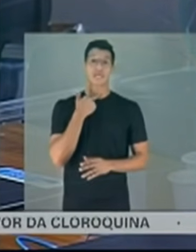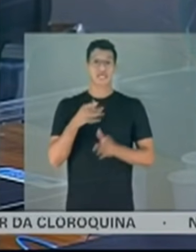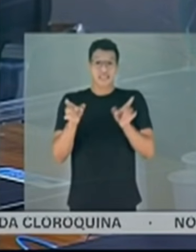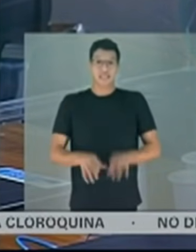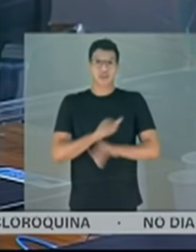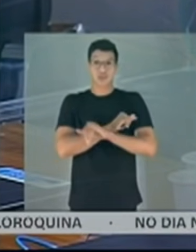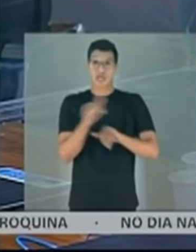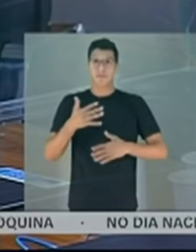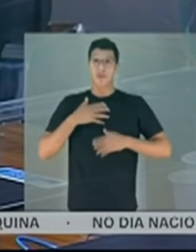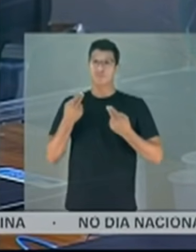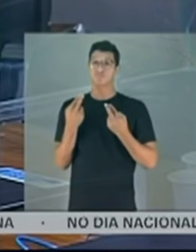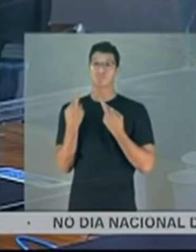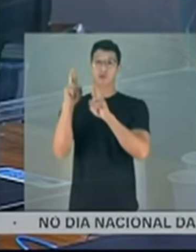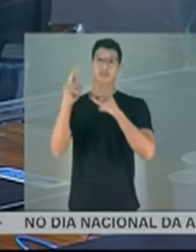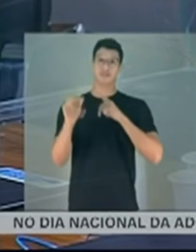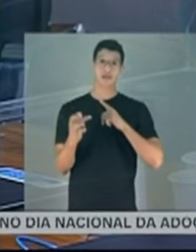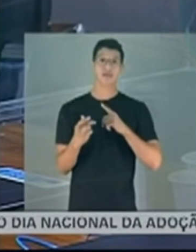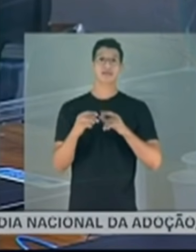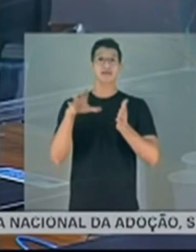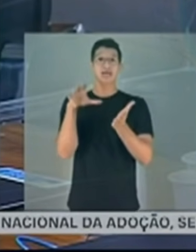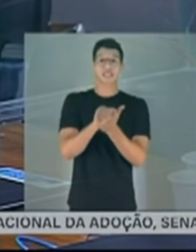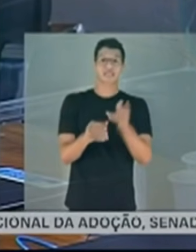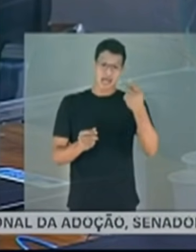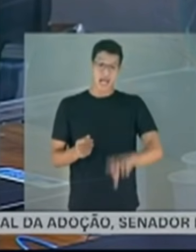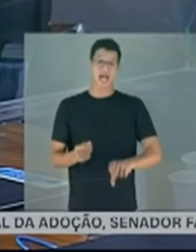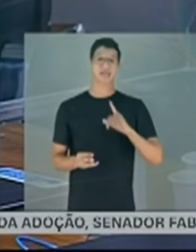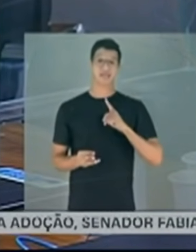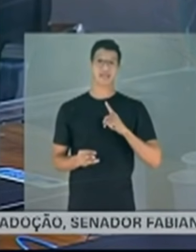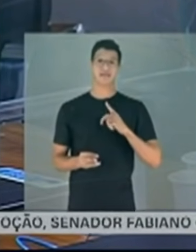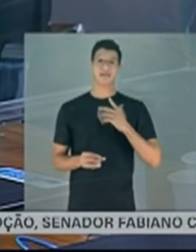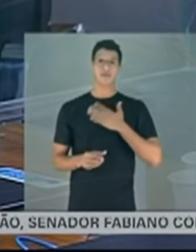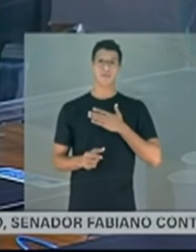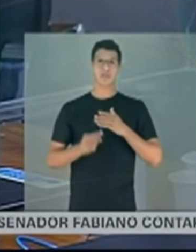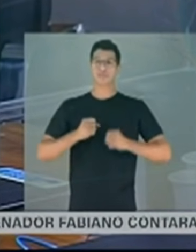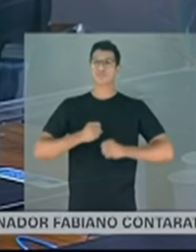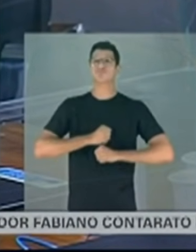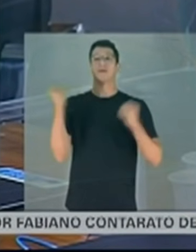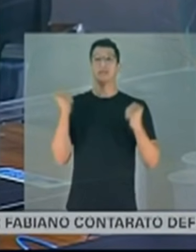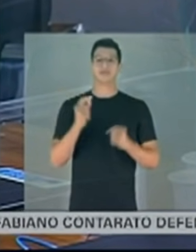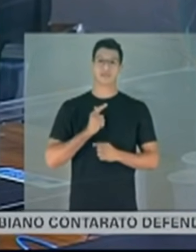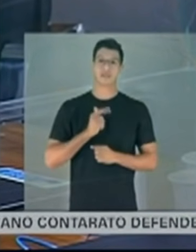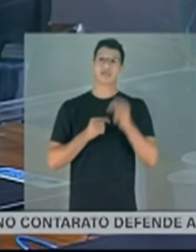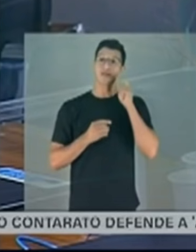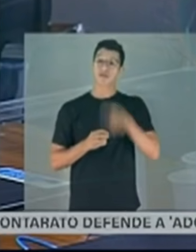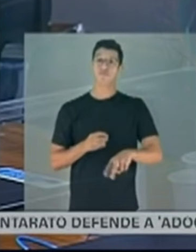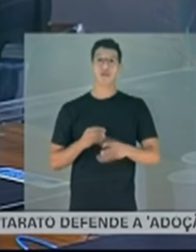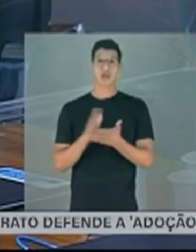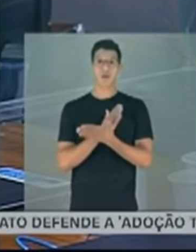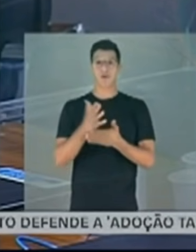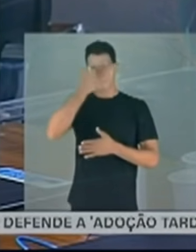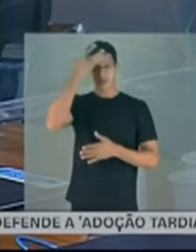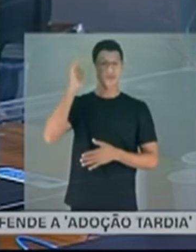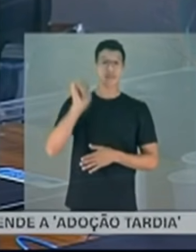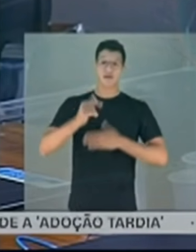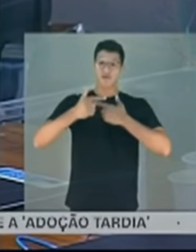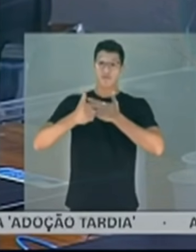o meu protesto, registrar aqui o meu espanto em ver alguém que